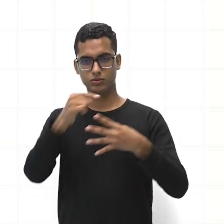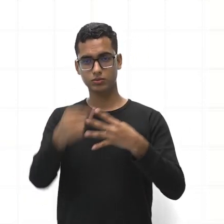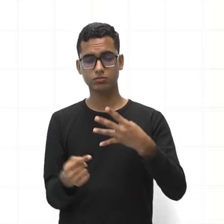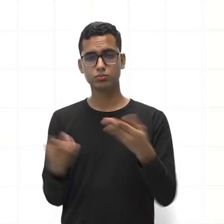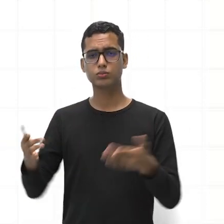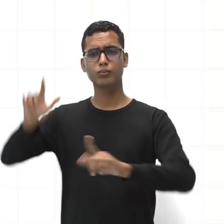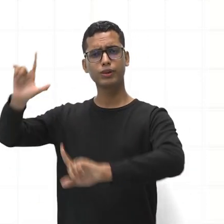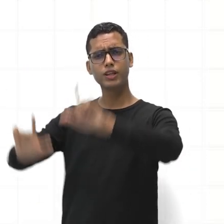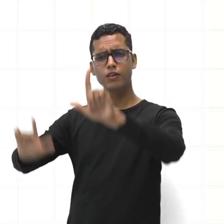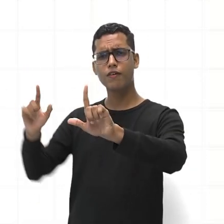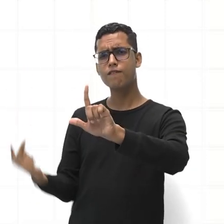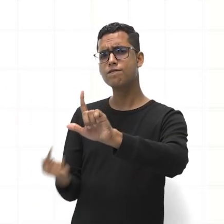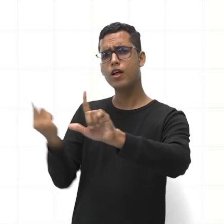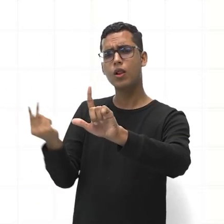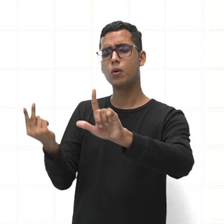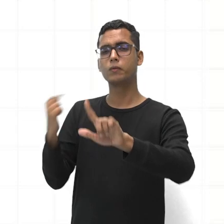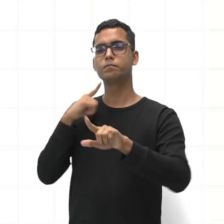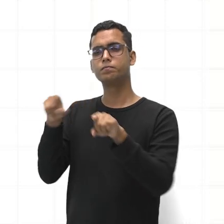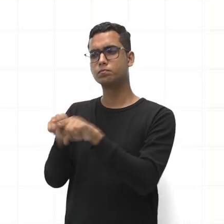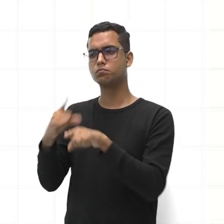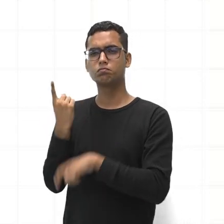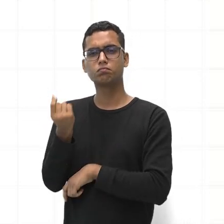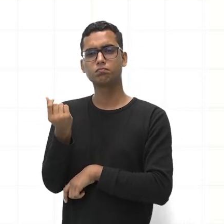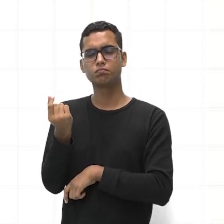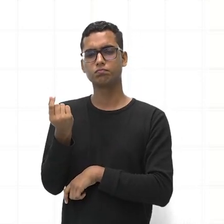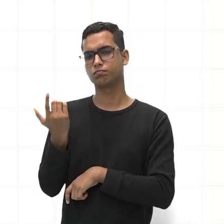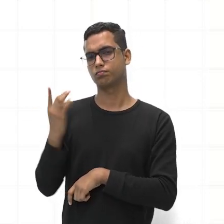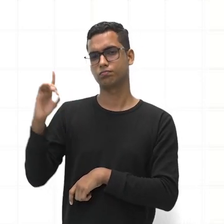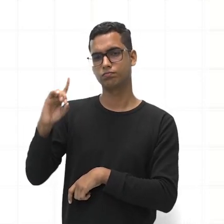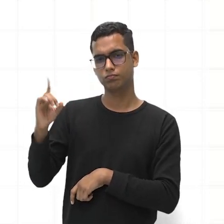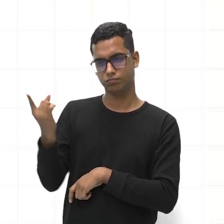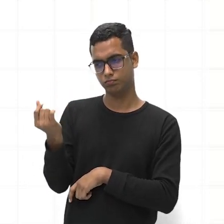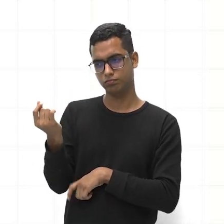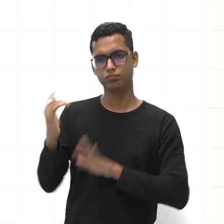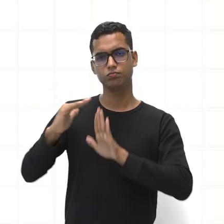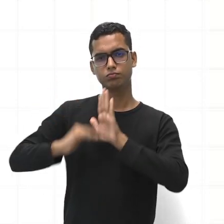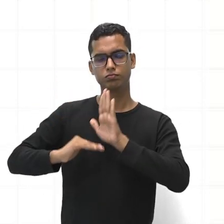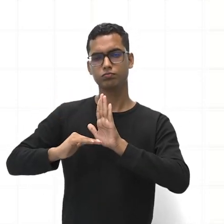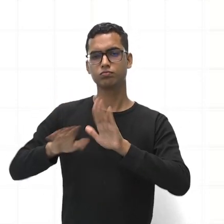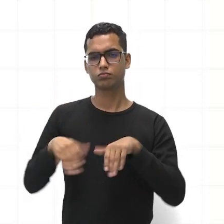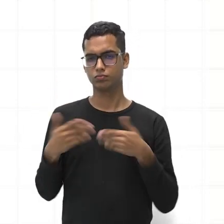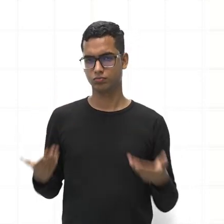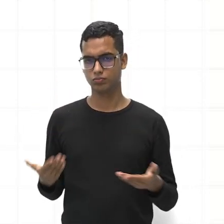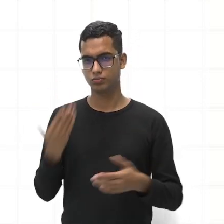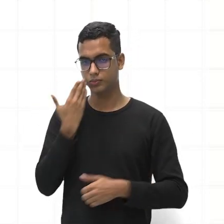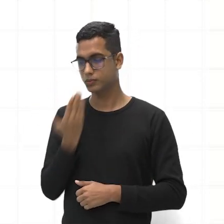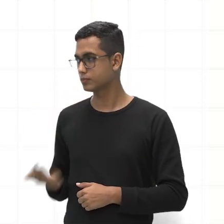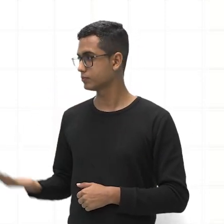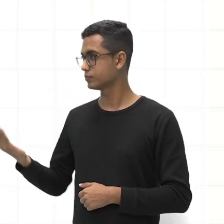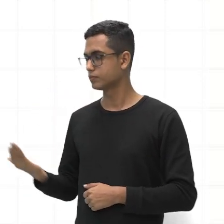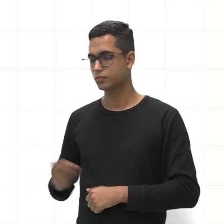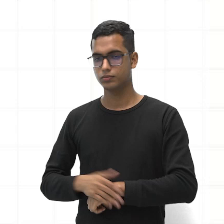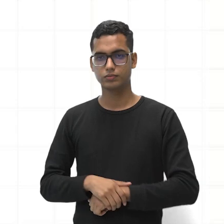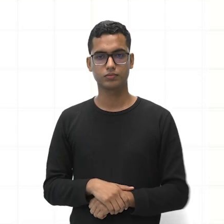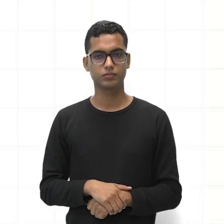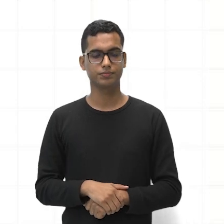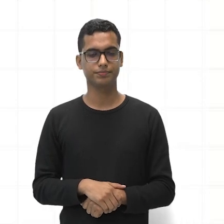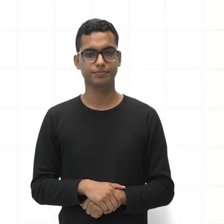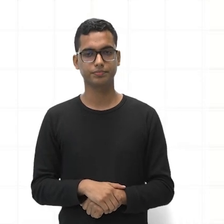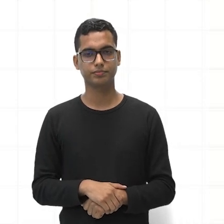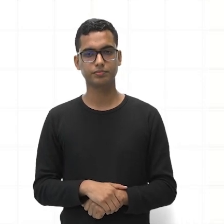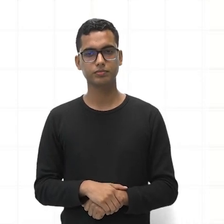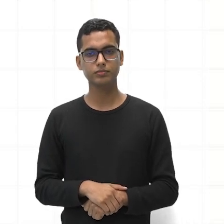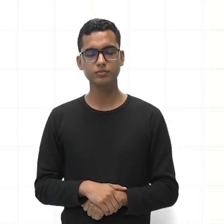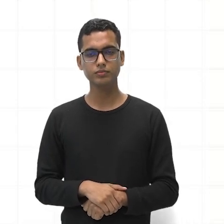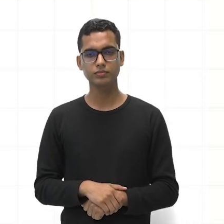o desconto? Pessoal, vamos prestar muita atenção, porque aqui, ó, ele não quer saber qual foi a